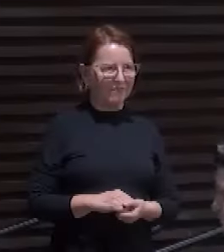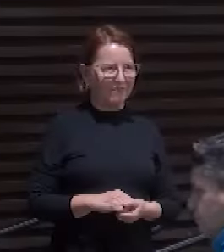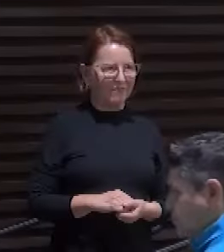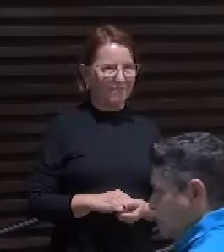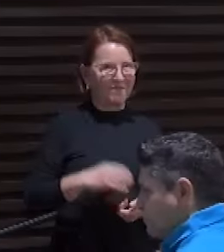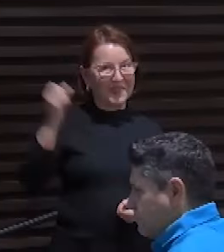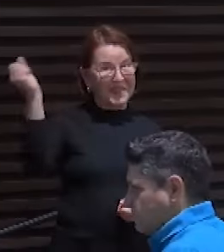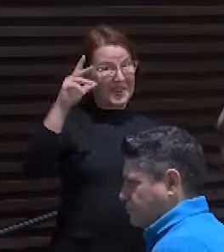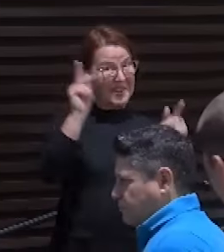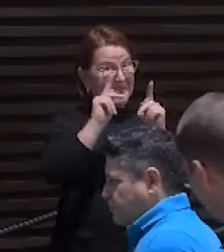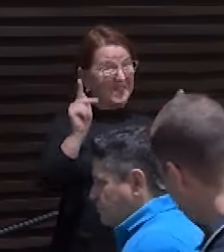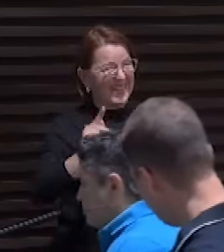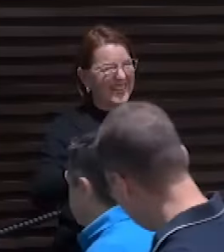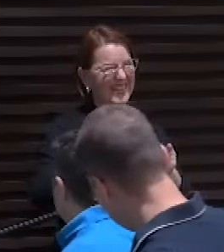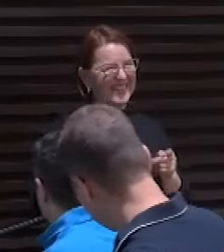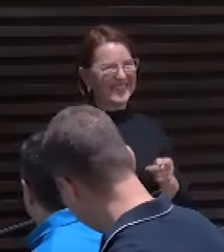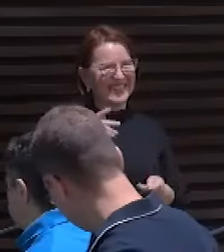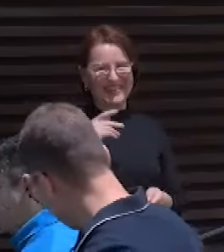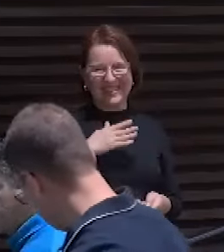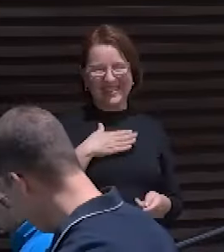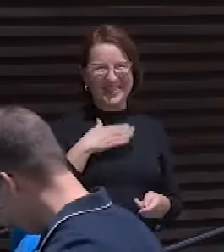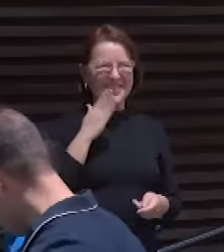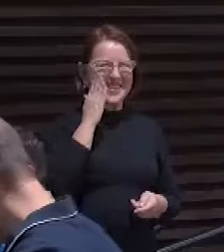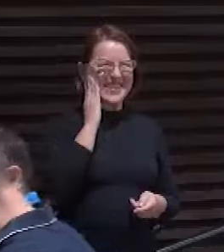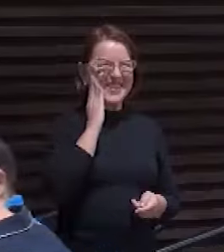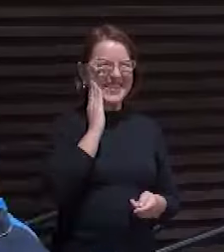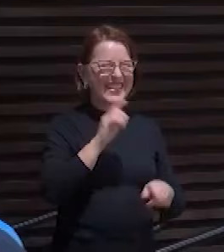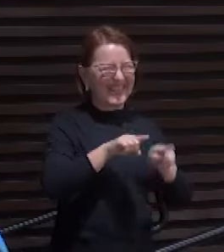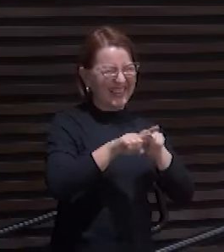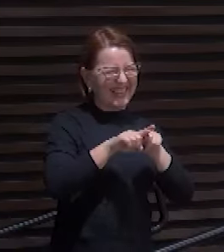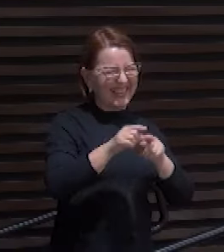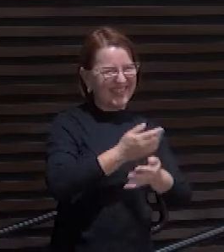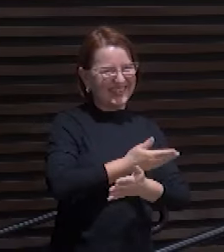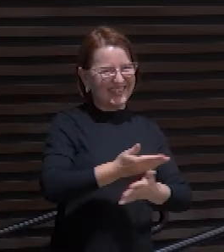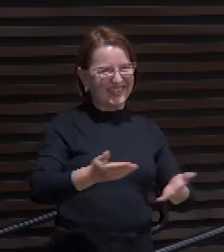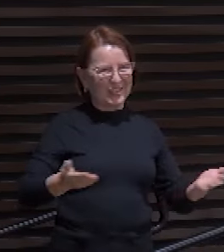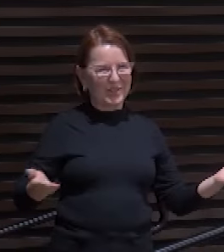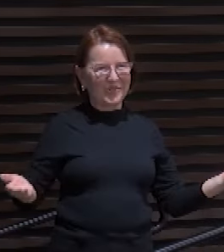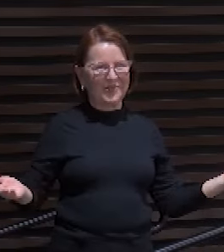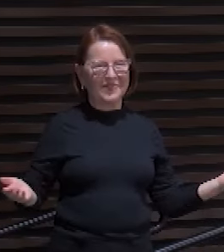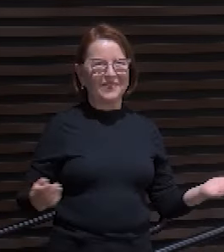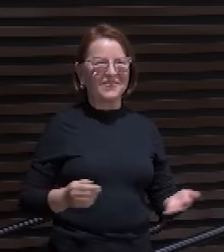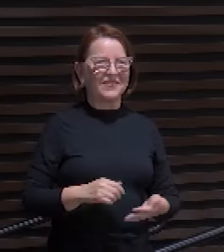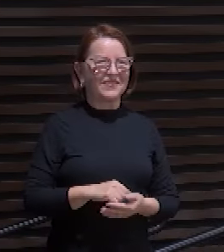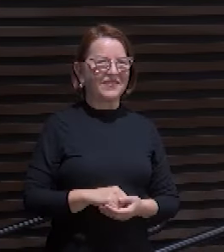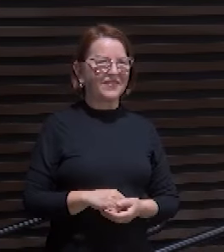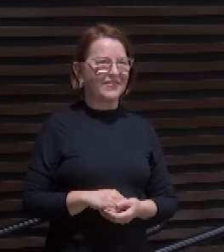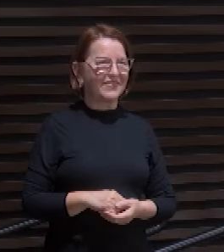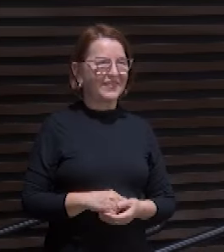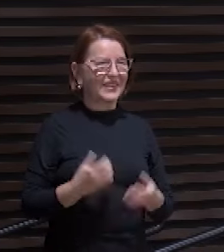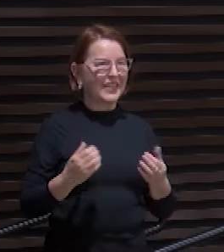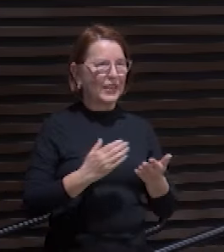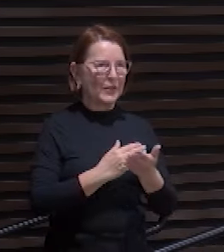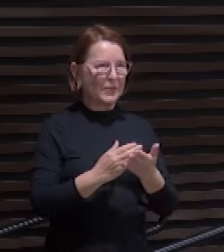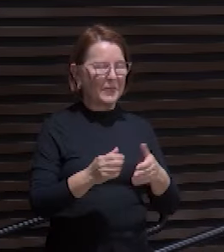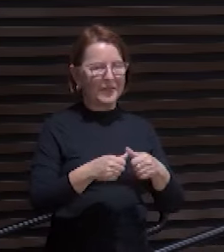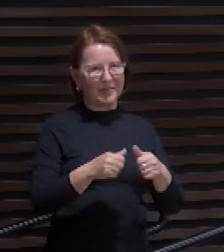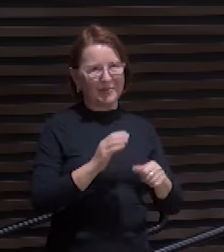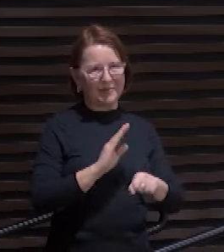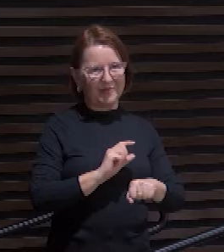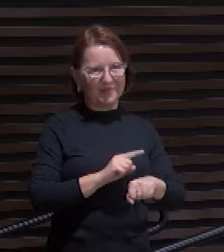Graça e paz, meus queridos irmãos. Eu queria começar esse